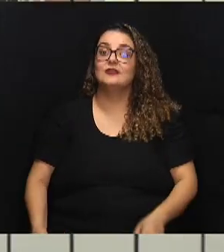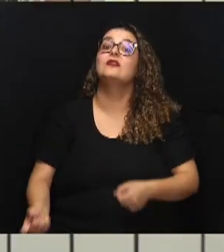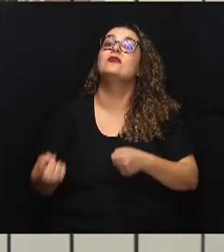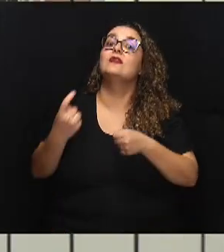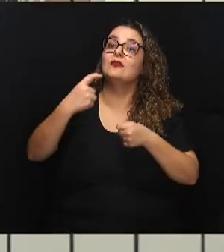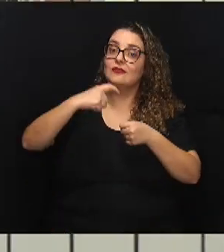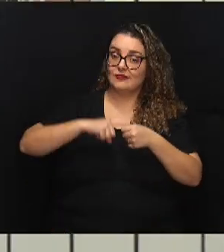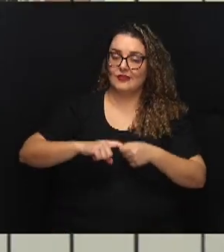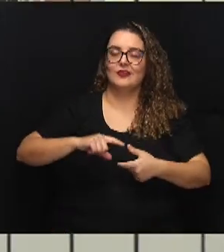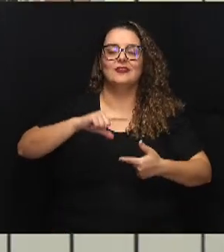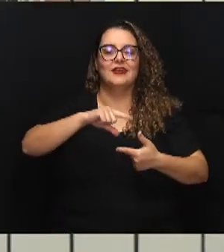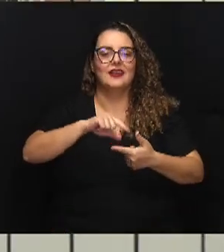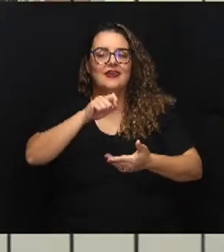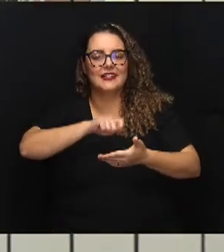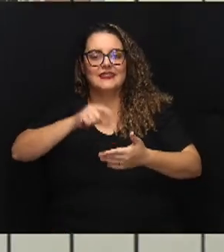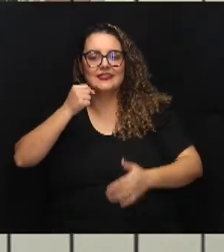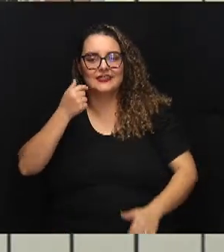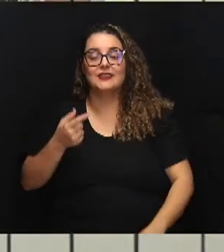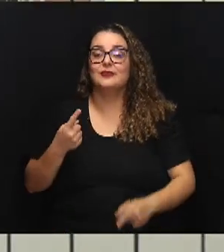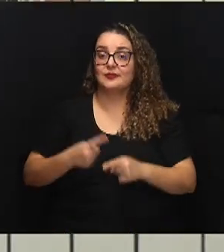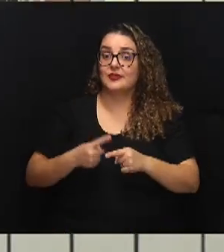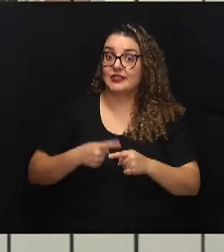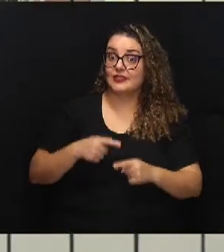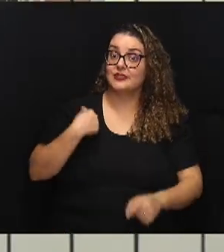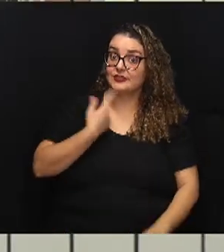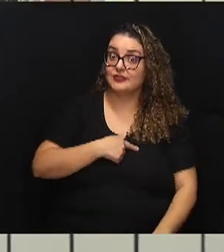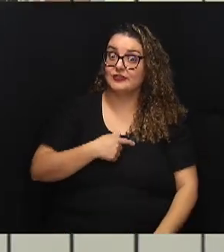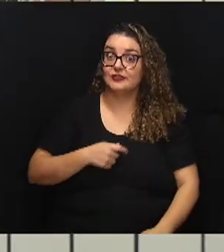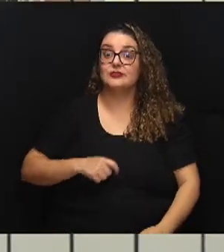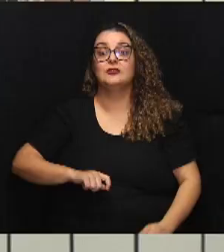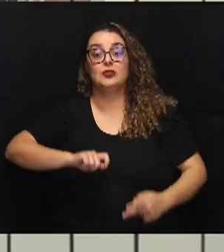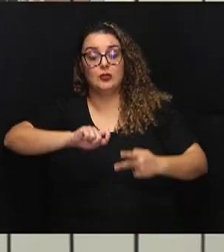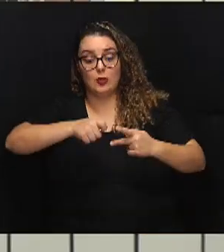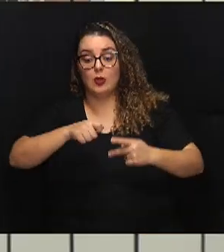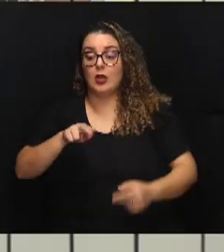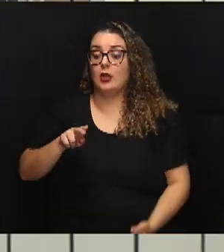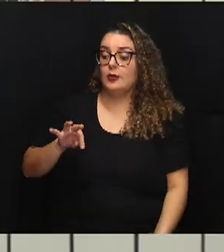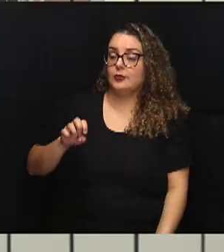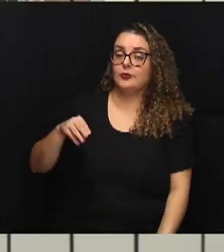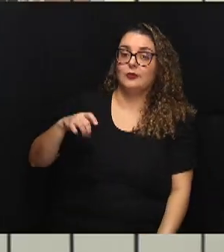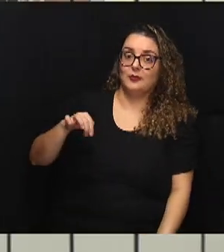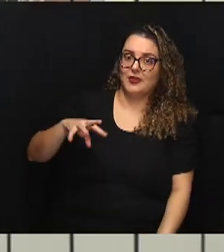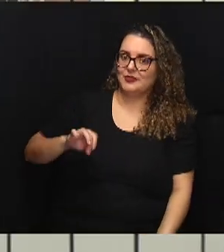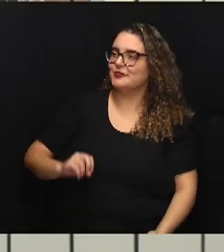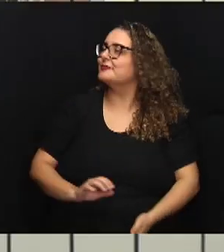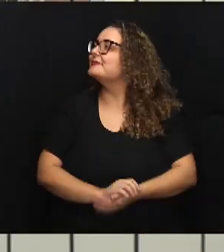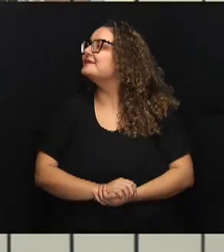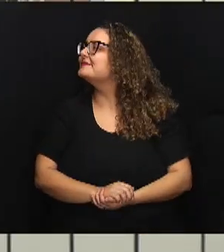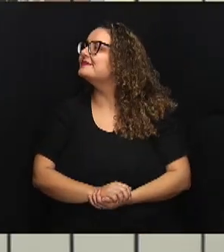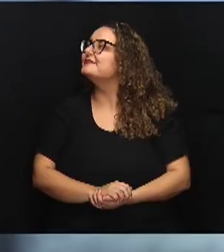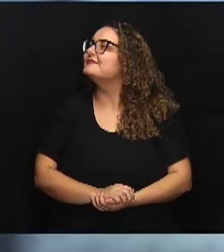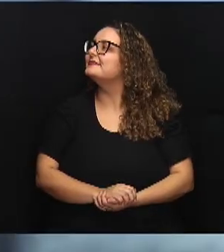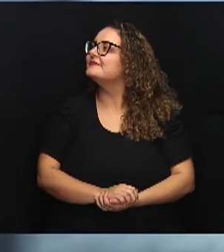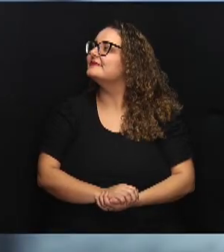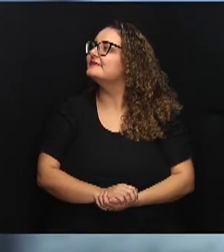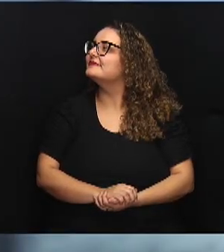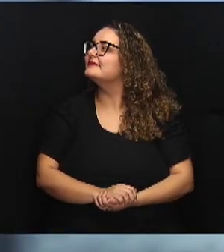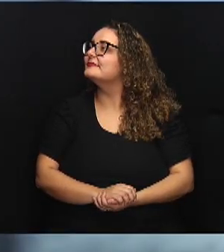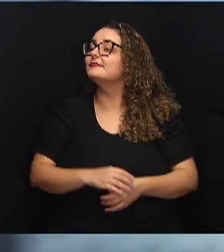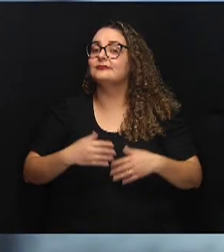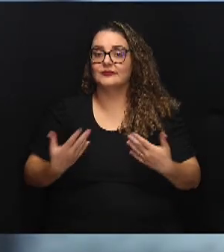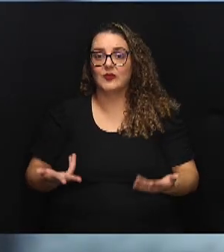com o nosso quadro Na Ponta do Lápis, porque nós estamos falando sobre o Pix automático. O